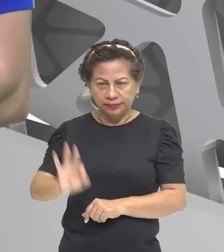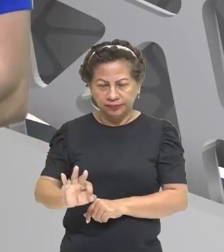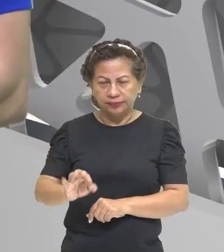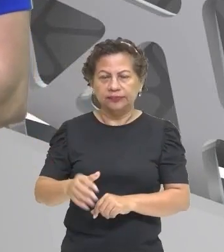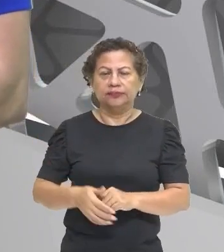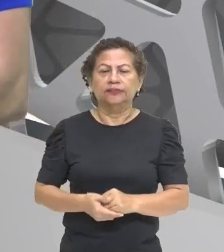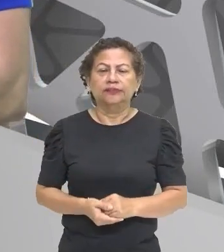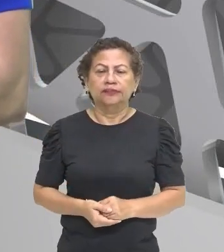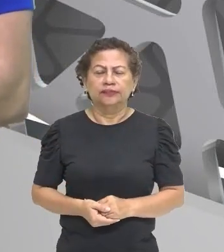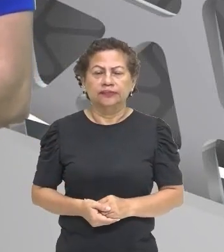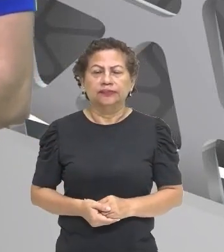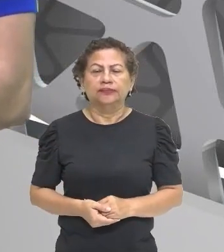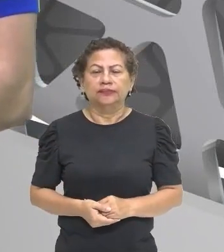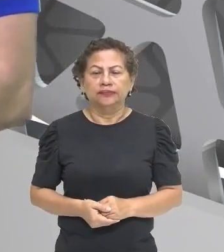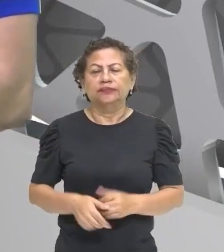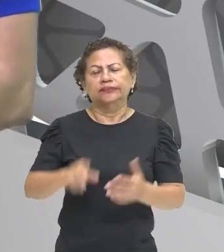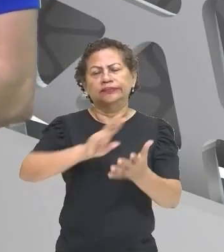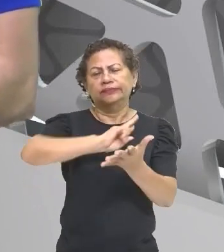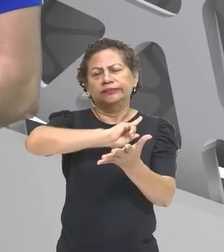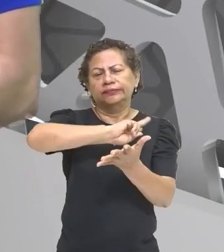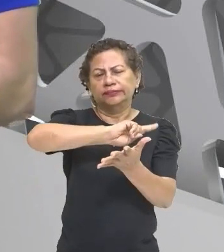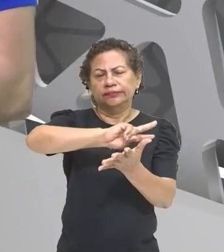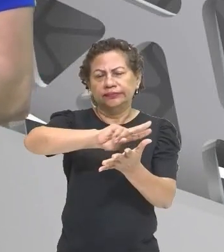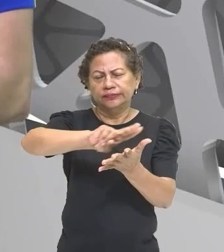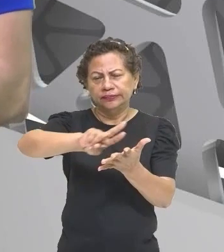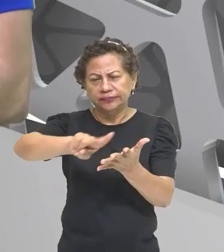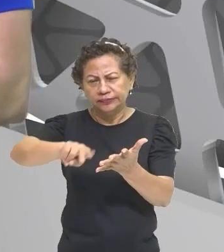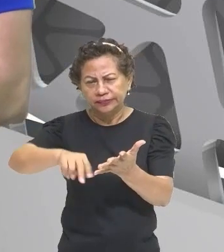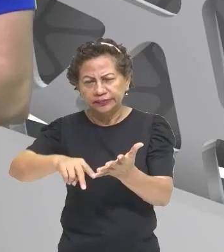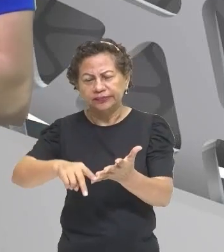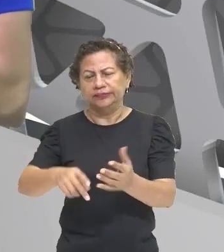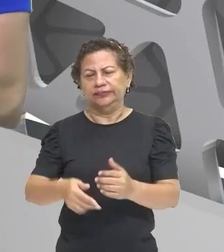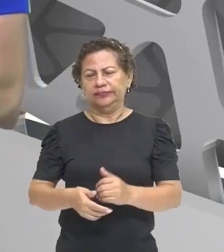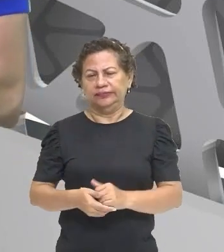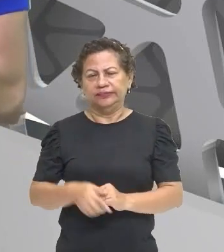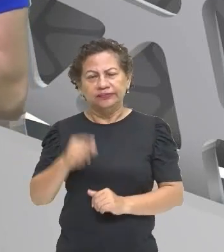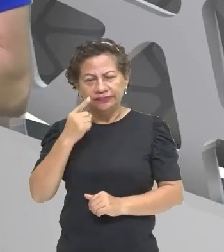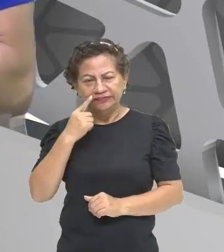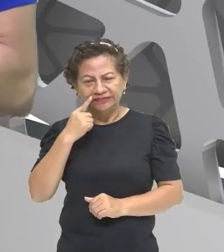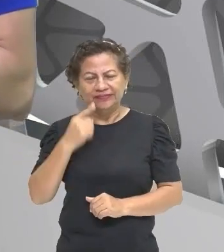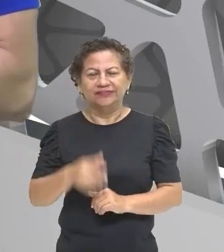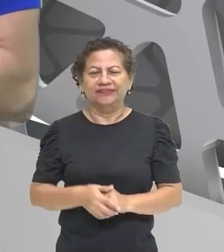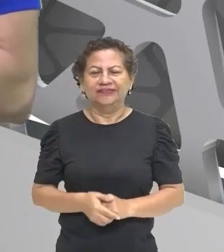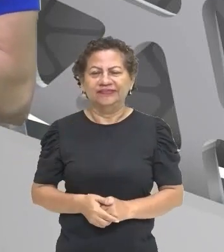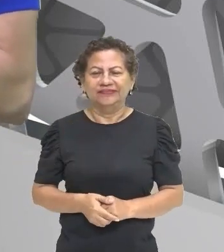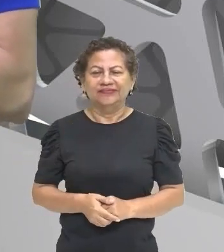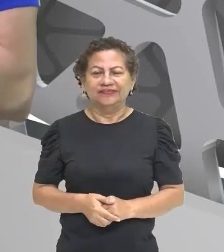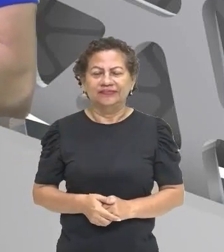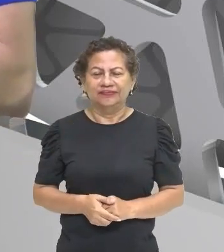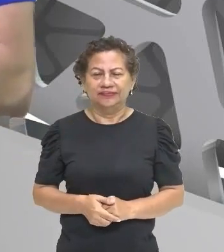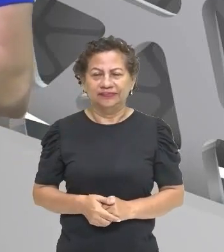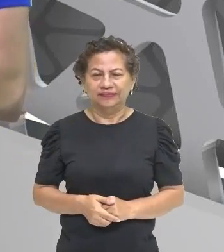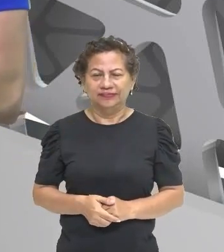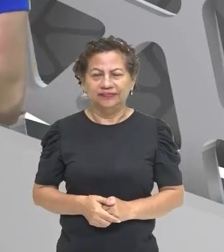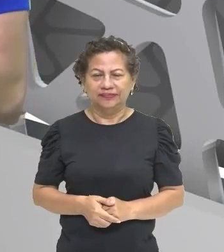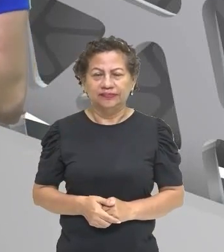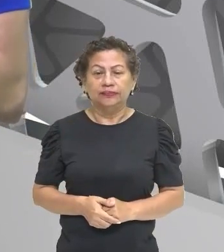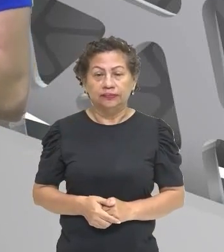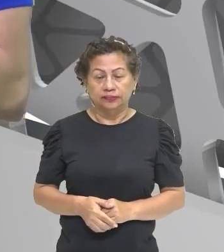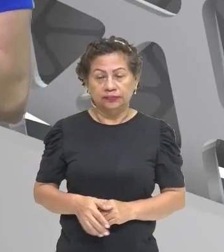bastante expressivo, com 11% de tudo aquilo que é produzido dentro do polo industrial de Manaus. Os